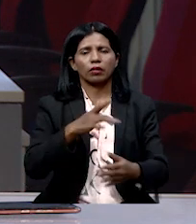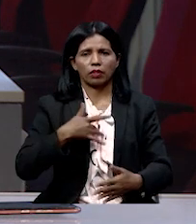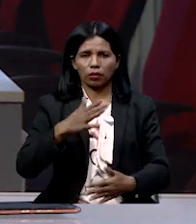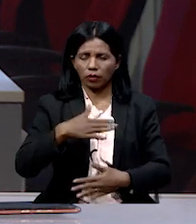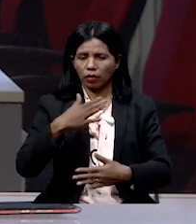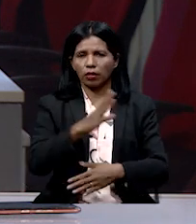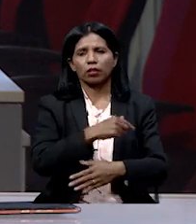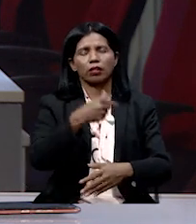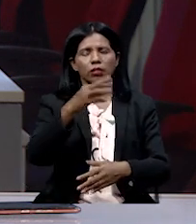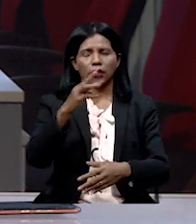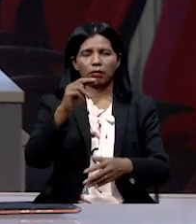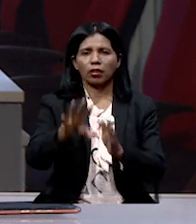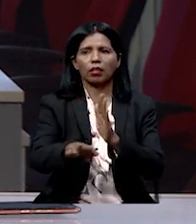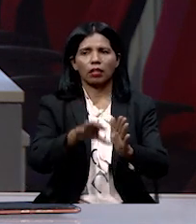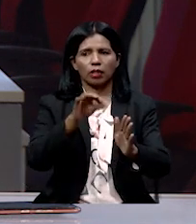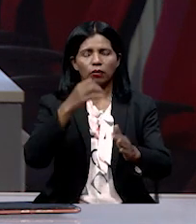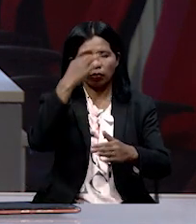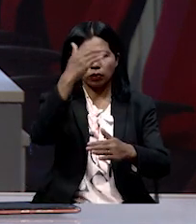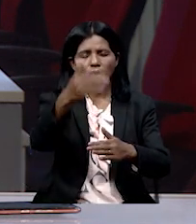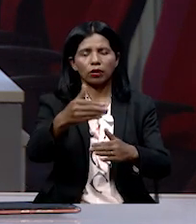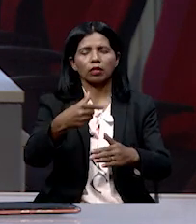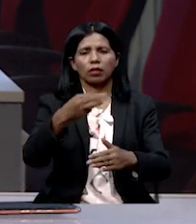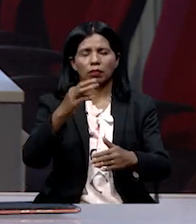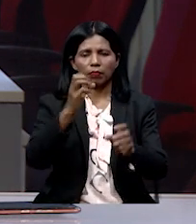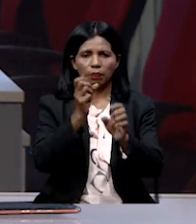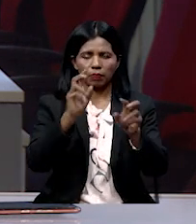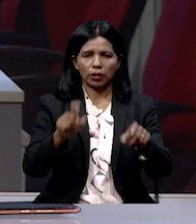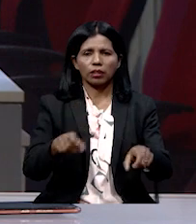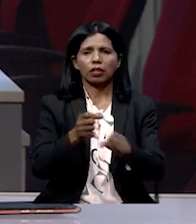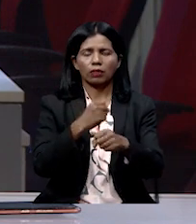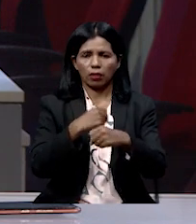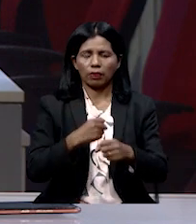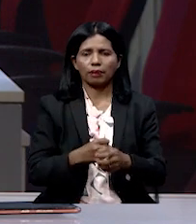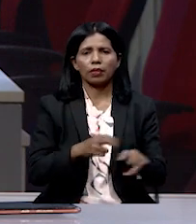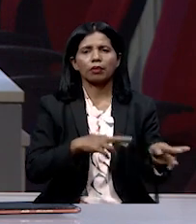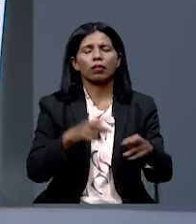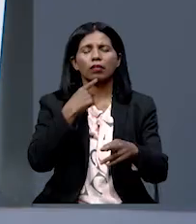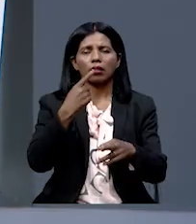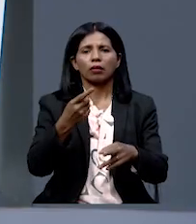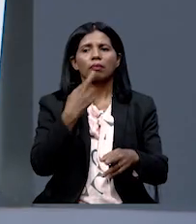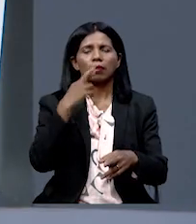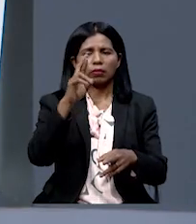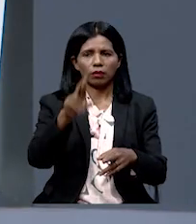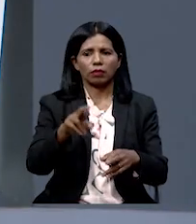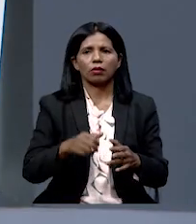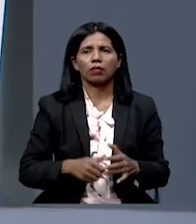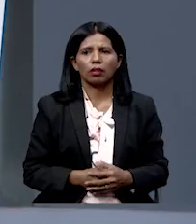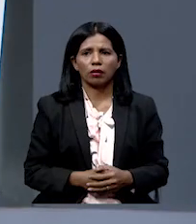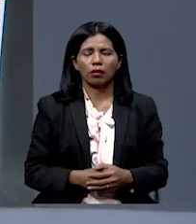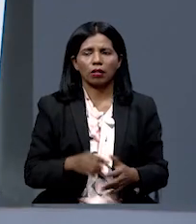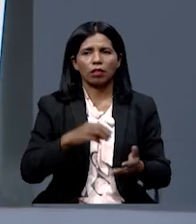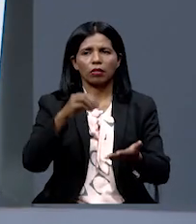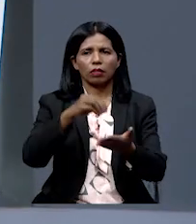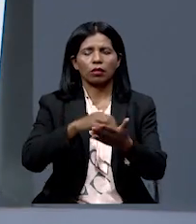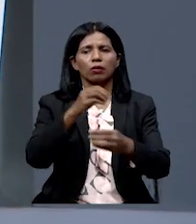mak gemen hetan ba oin saida mak gemen precisa tu halo. Pronto, atu hatan pergunta ida ne, hau sita ito